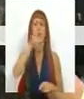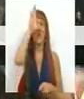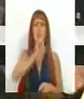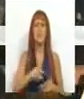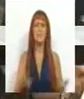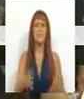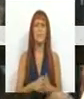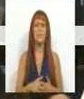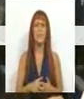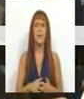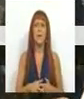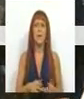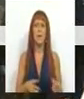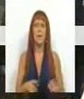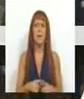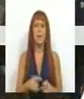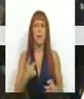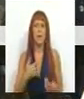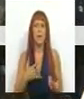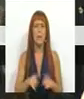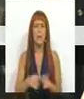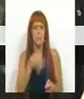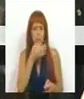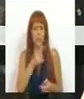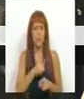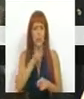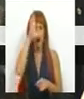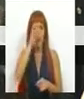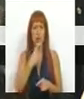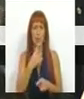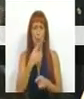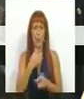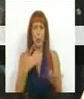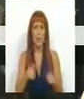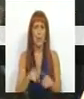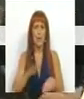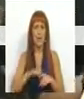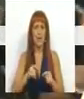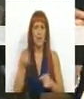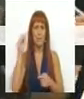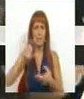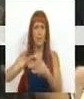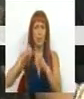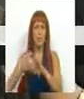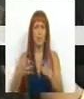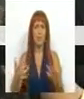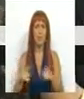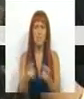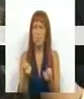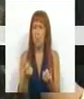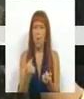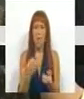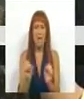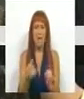Ministro, não podendo deixar de referenciar que o Sr. Ministro, sobre as perguntas relativas à Caixa Geral de Depósitos, pouco ou